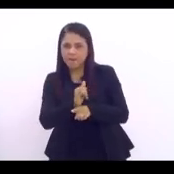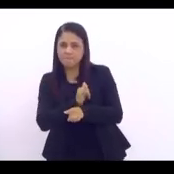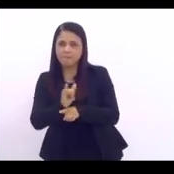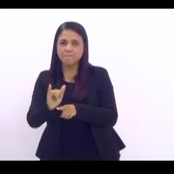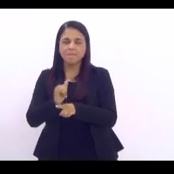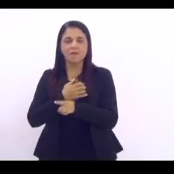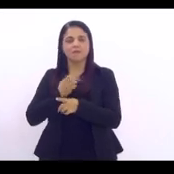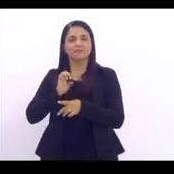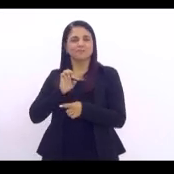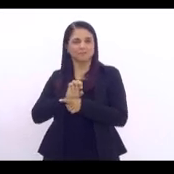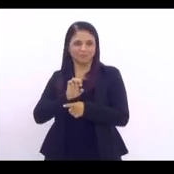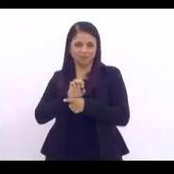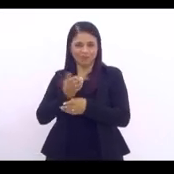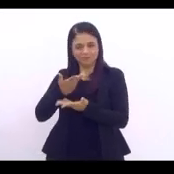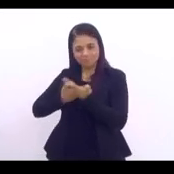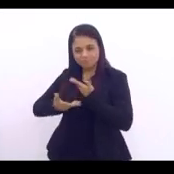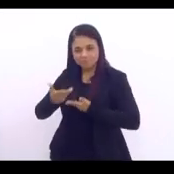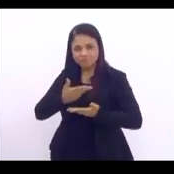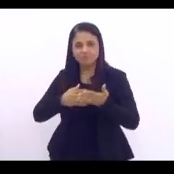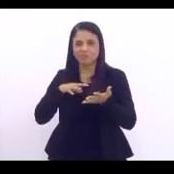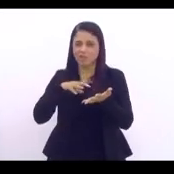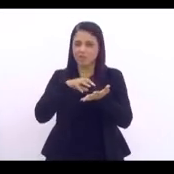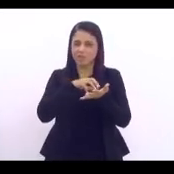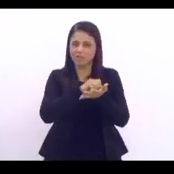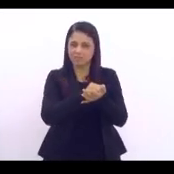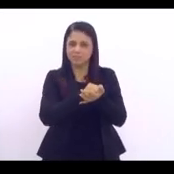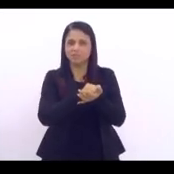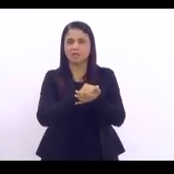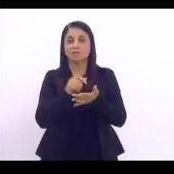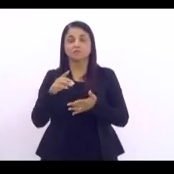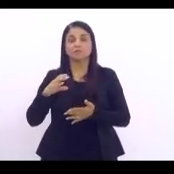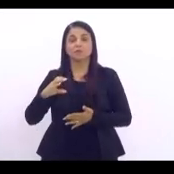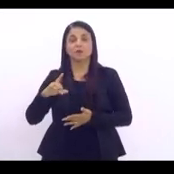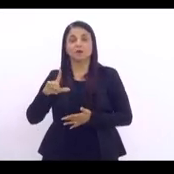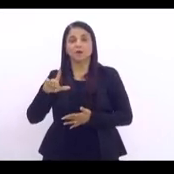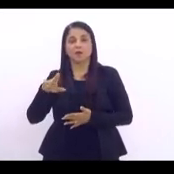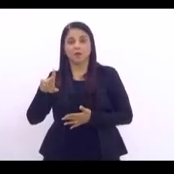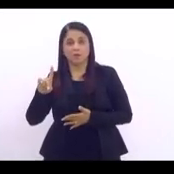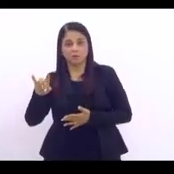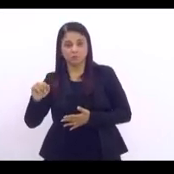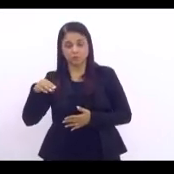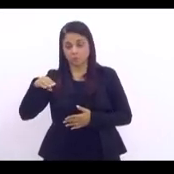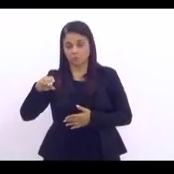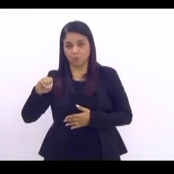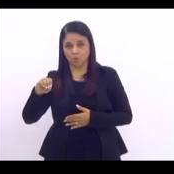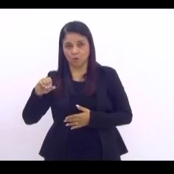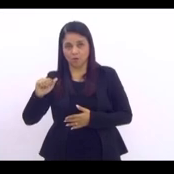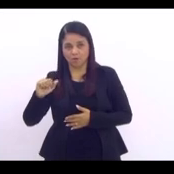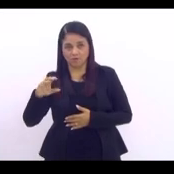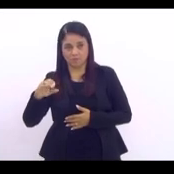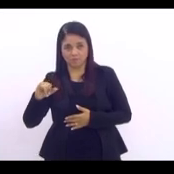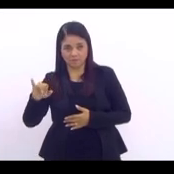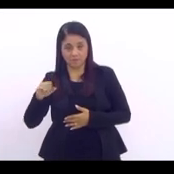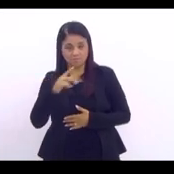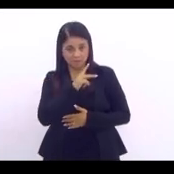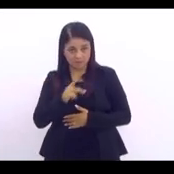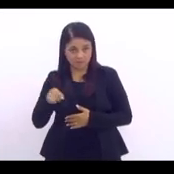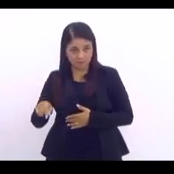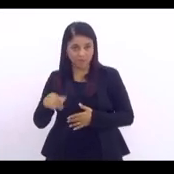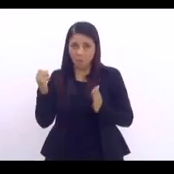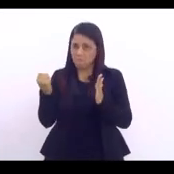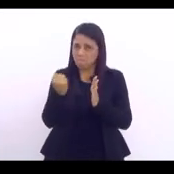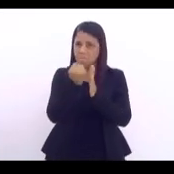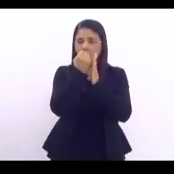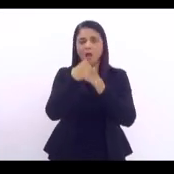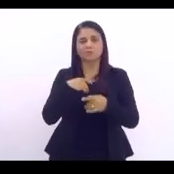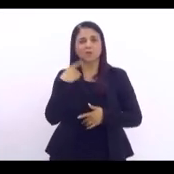deixar registrado aqui, porque o doutor Cláudio Moacir de Azevedo foi um marco na política do Estado do Rio de Janeiro, principalmente nós aqui